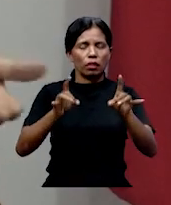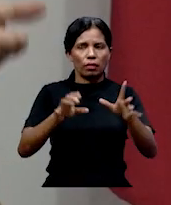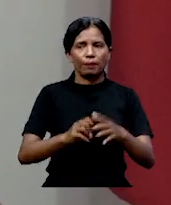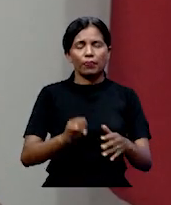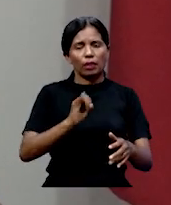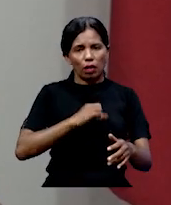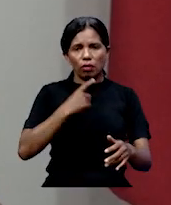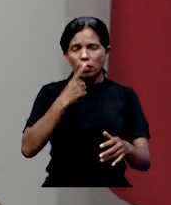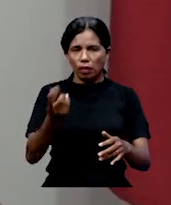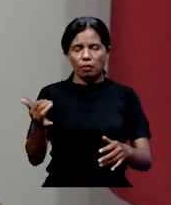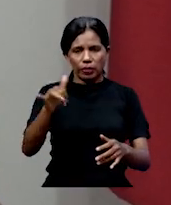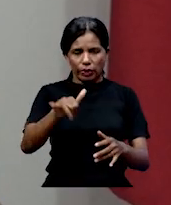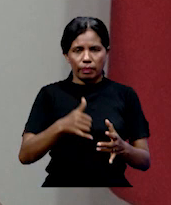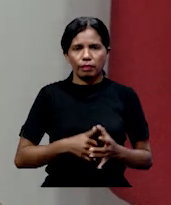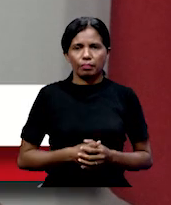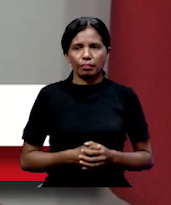the Vazira?